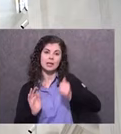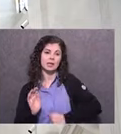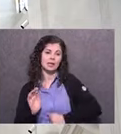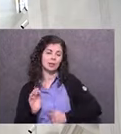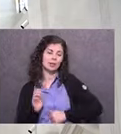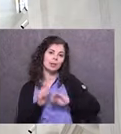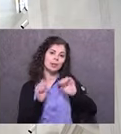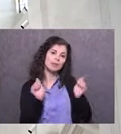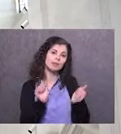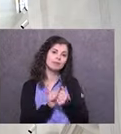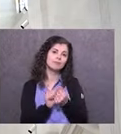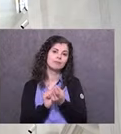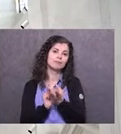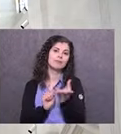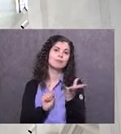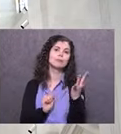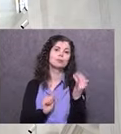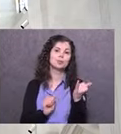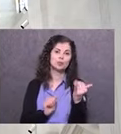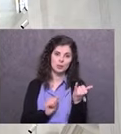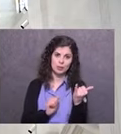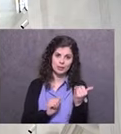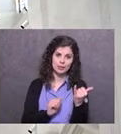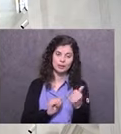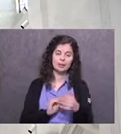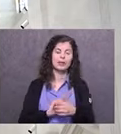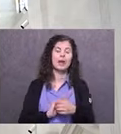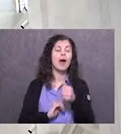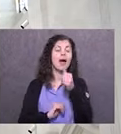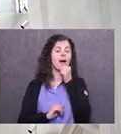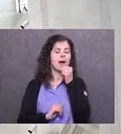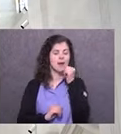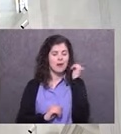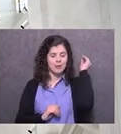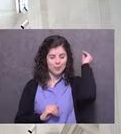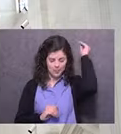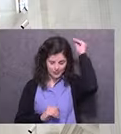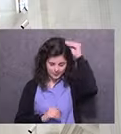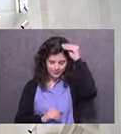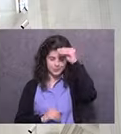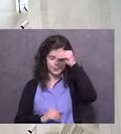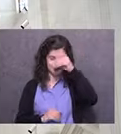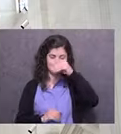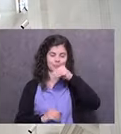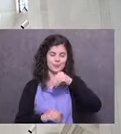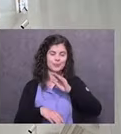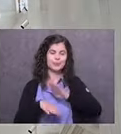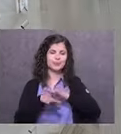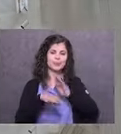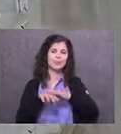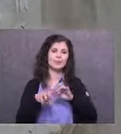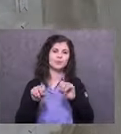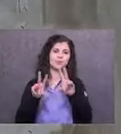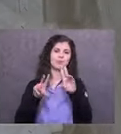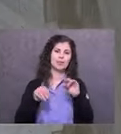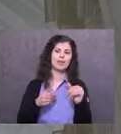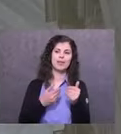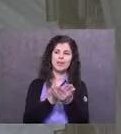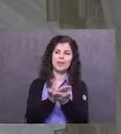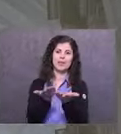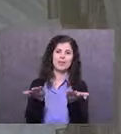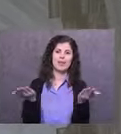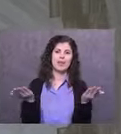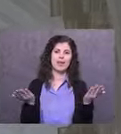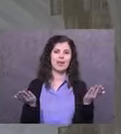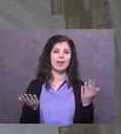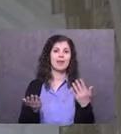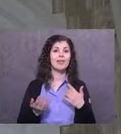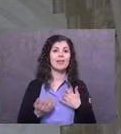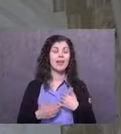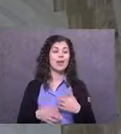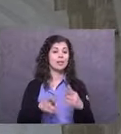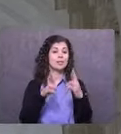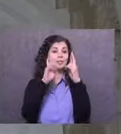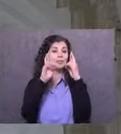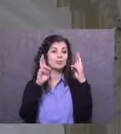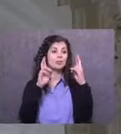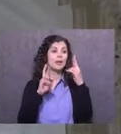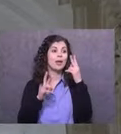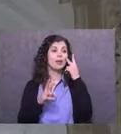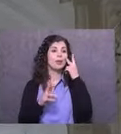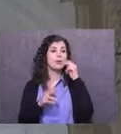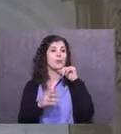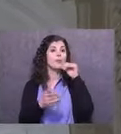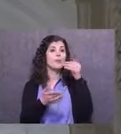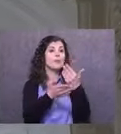católica e apostólica. Professo um só batismo para a remissão dos pecados. E espero a ressurreição